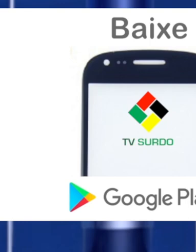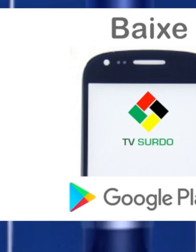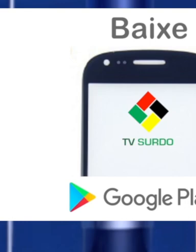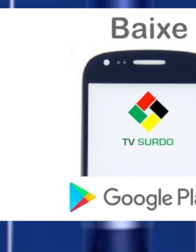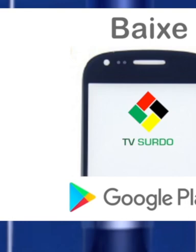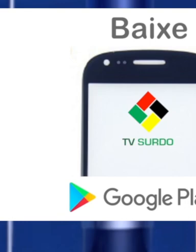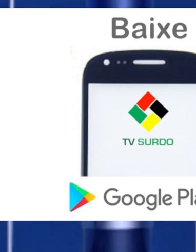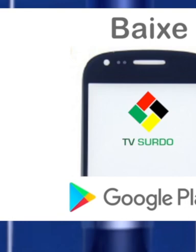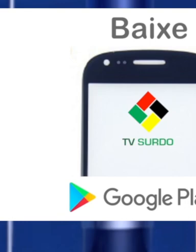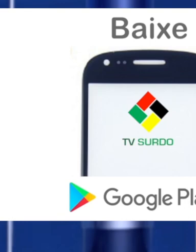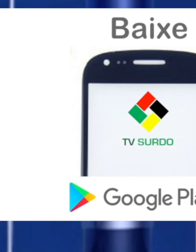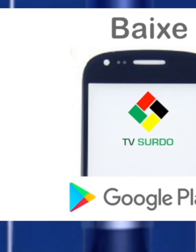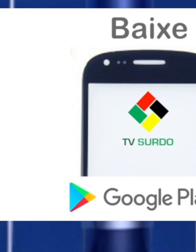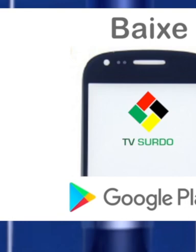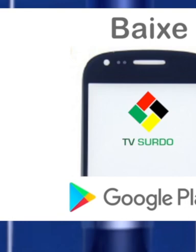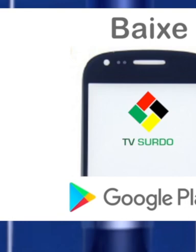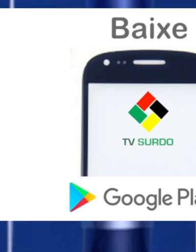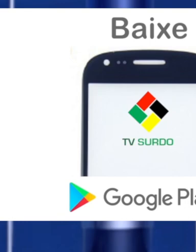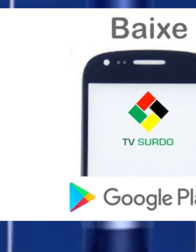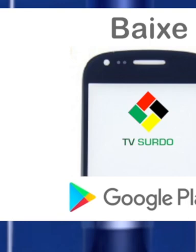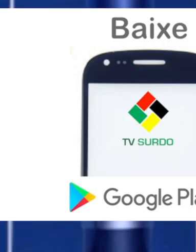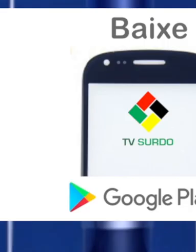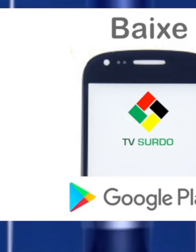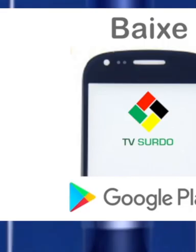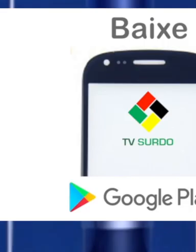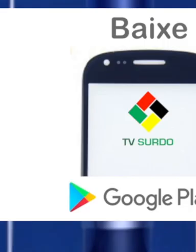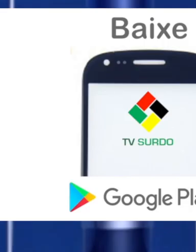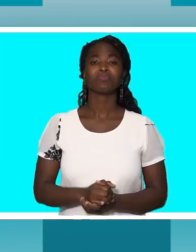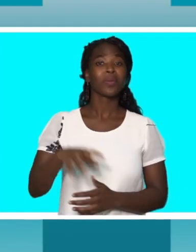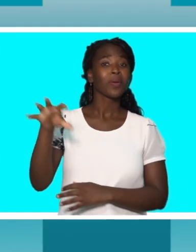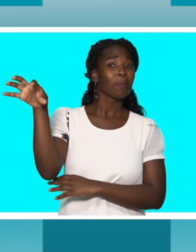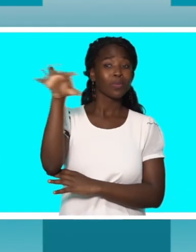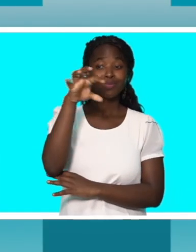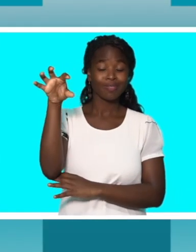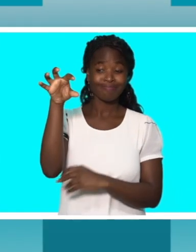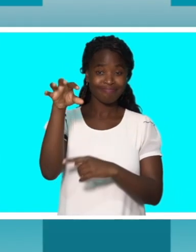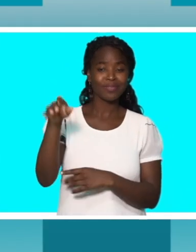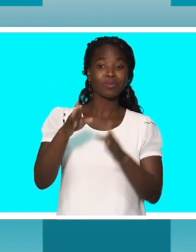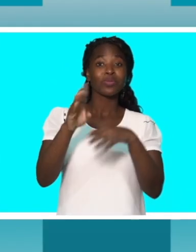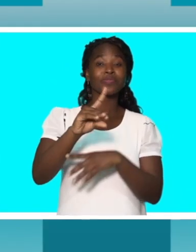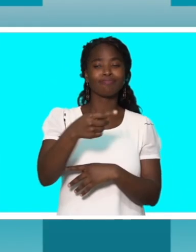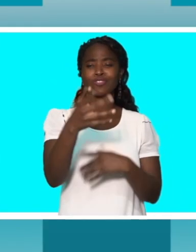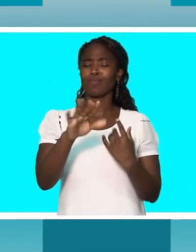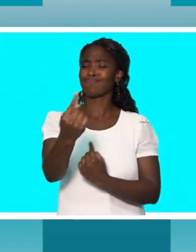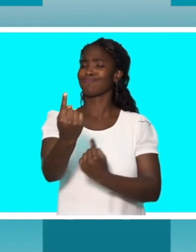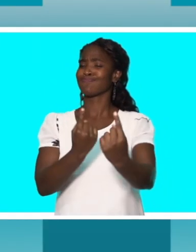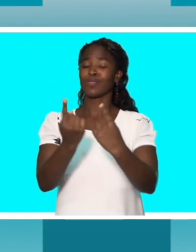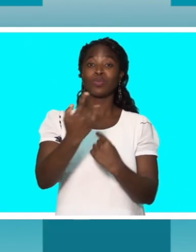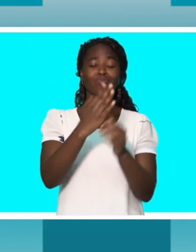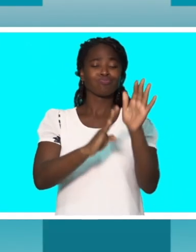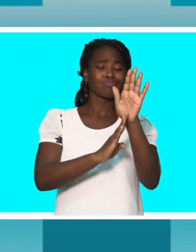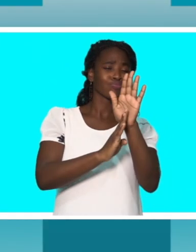pessoal. Veja como na reportagem que segue. Cresce o número de pessoas com deficiência